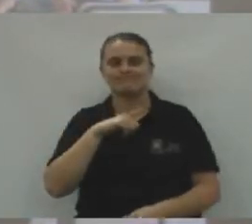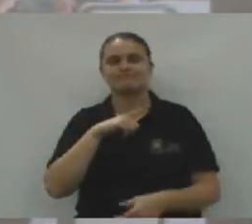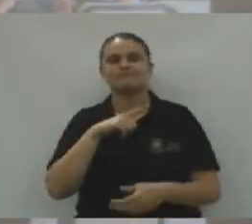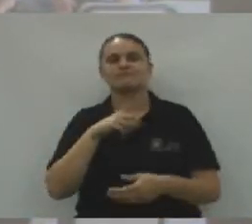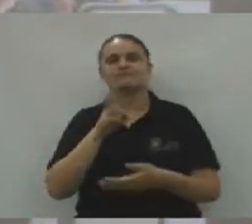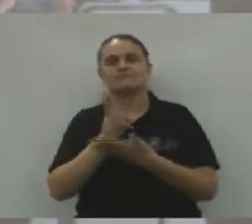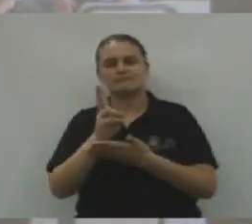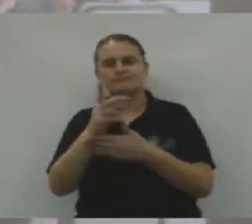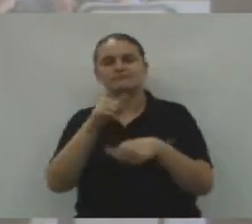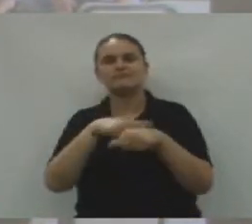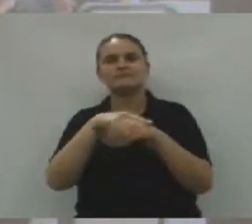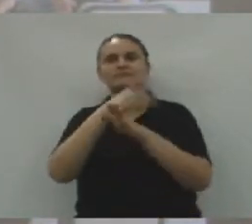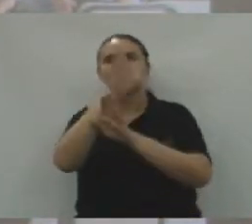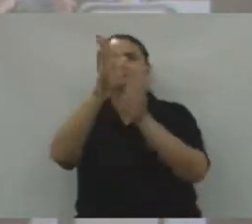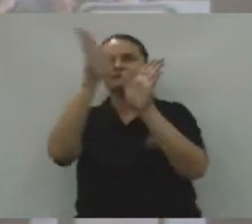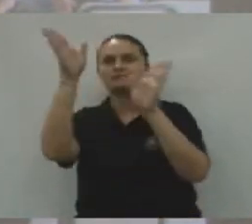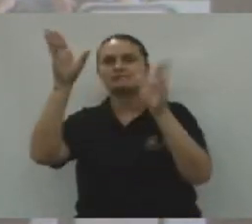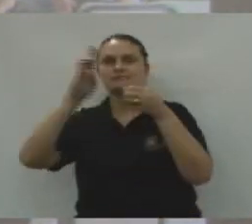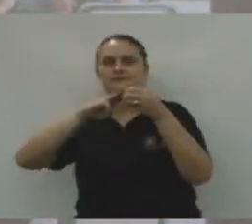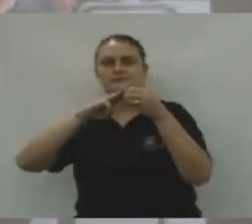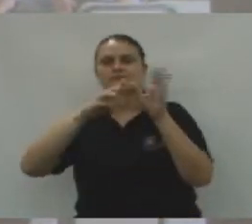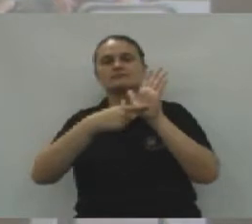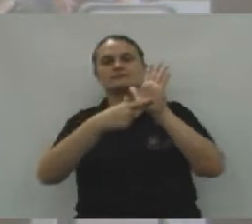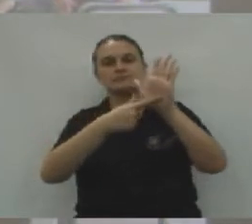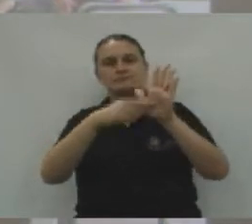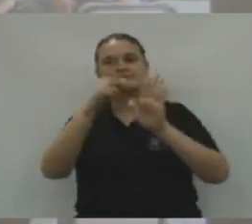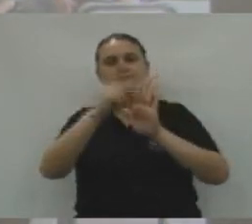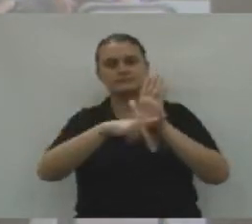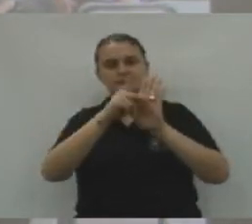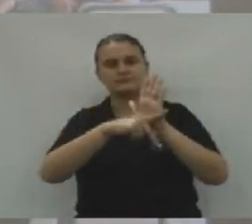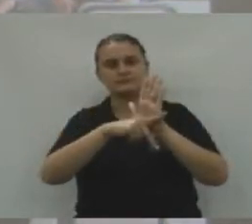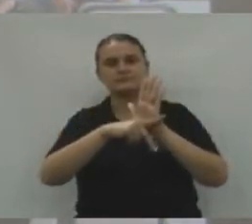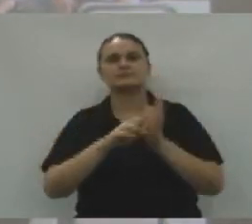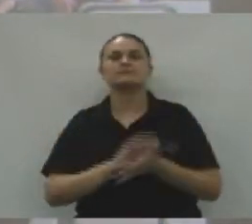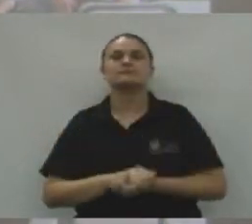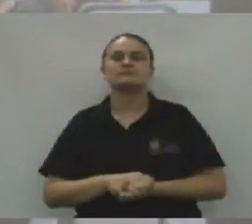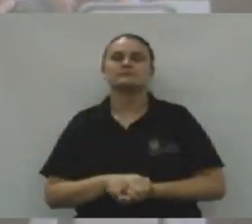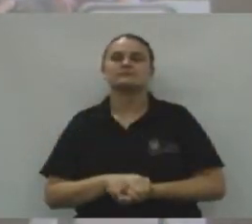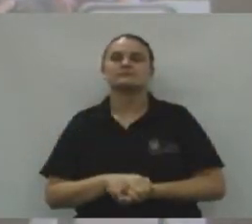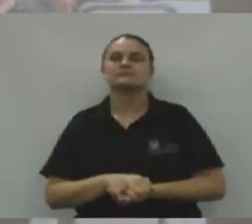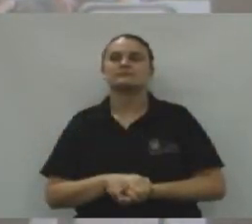tempo deles indo nos outros municípios mostrar esse projeto, né? Então,